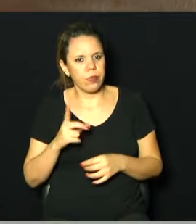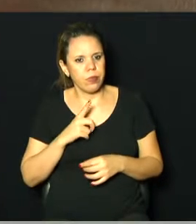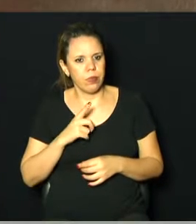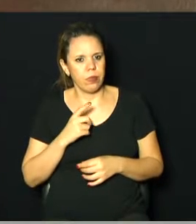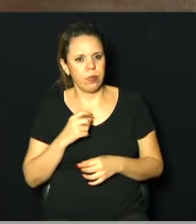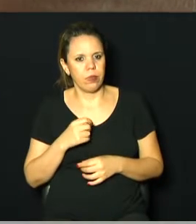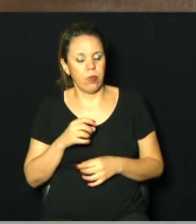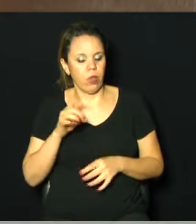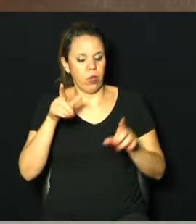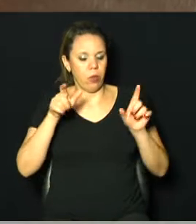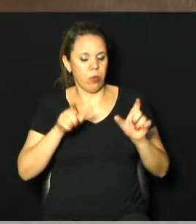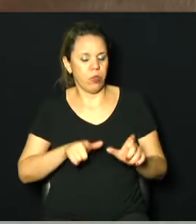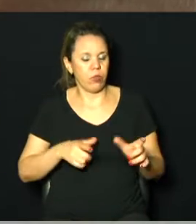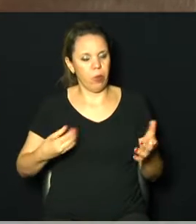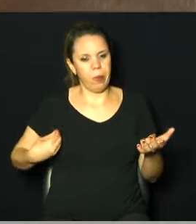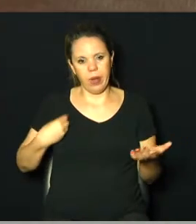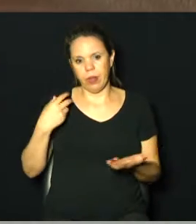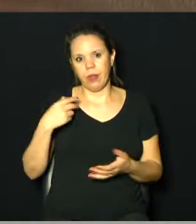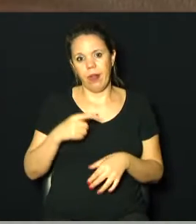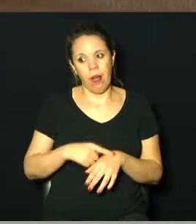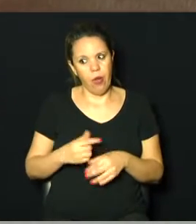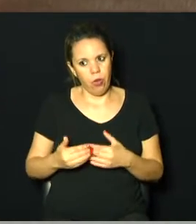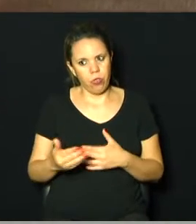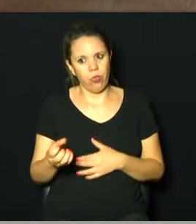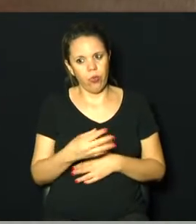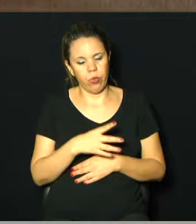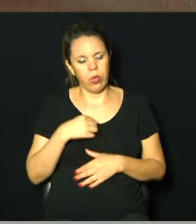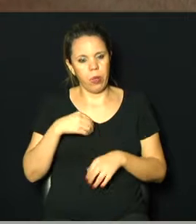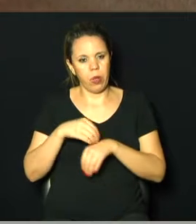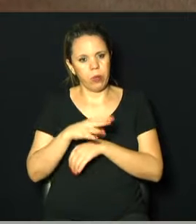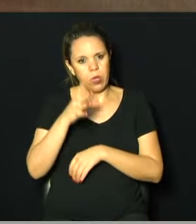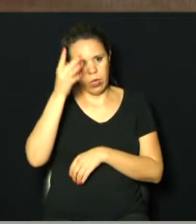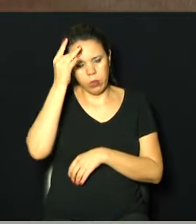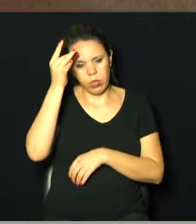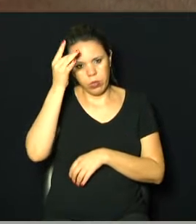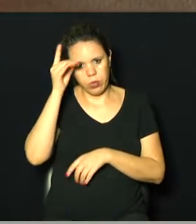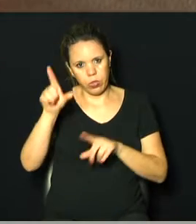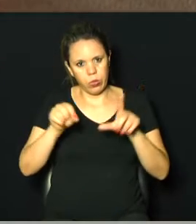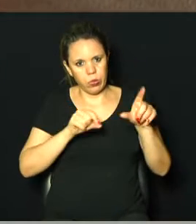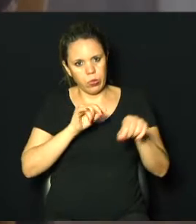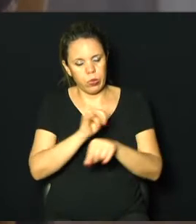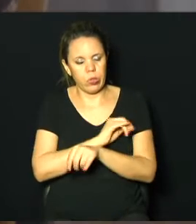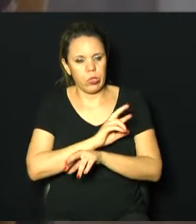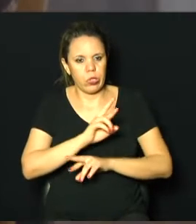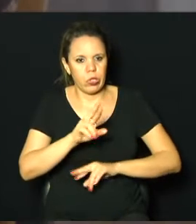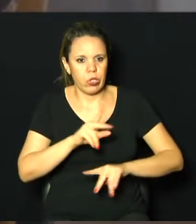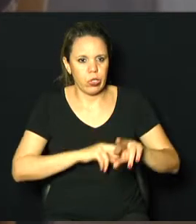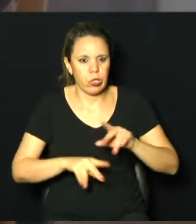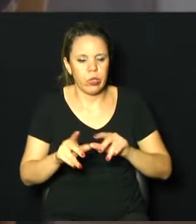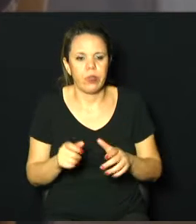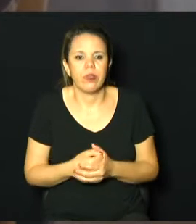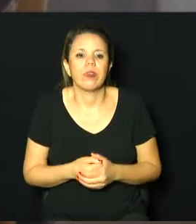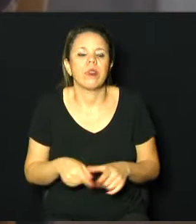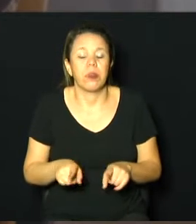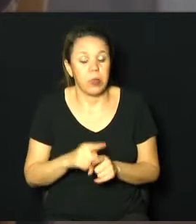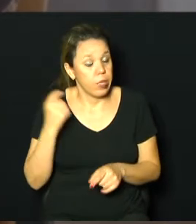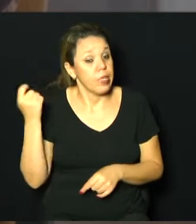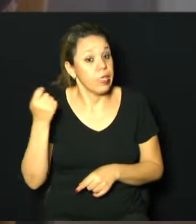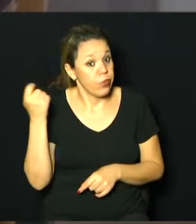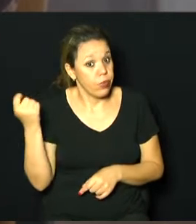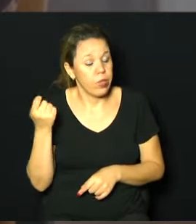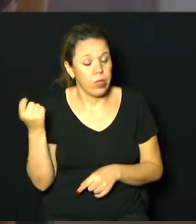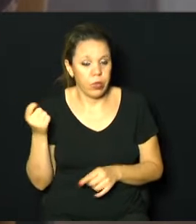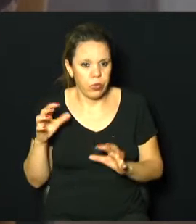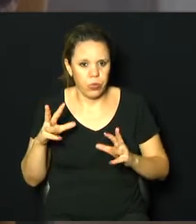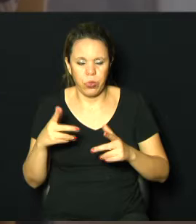questão física. E aí esse novo tempo tá trazendo para a gente outras alternativas, sem minimizar a gravidade de